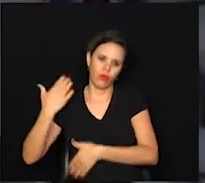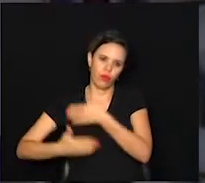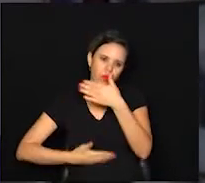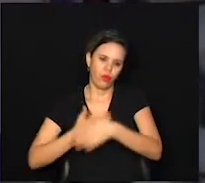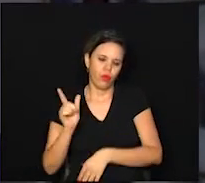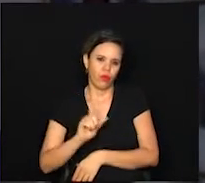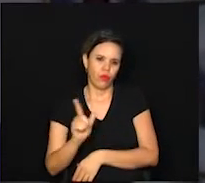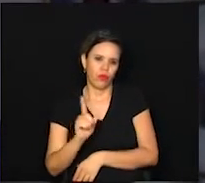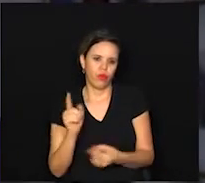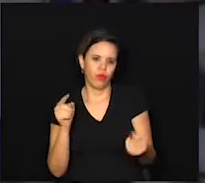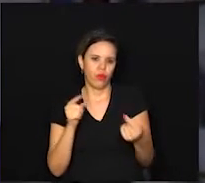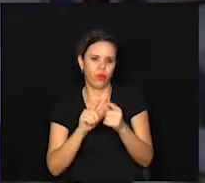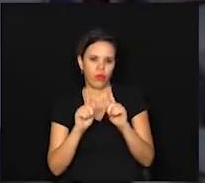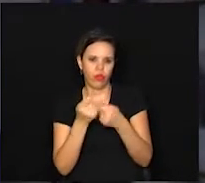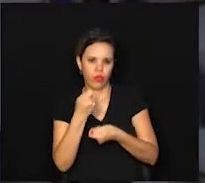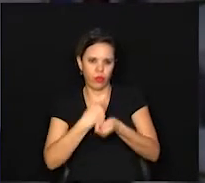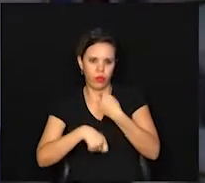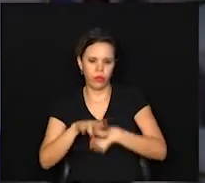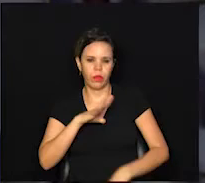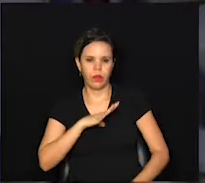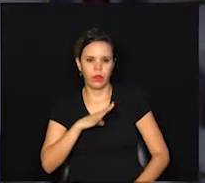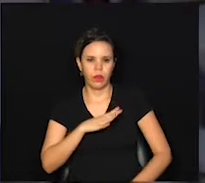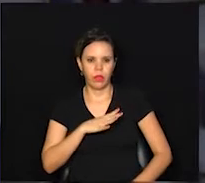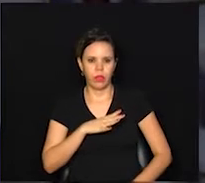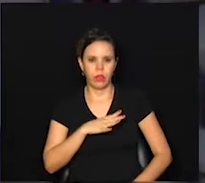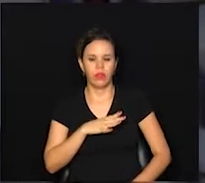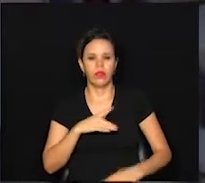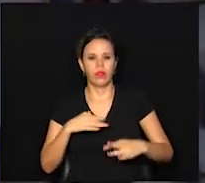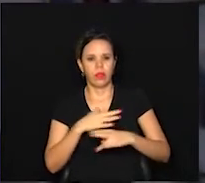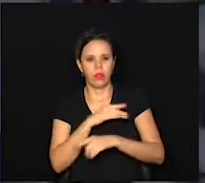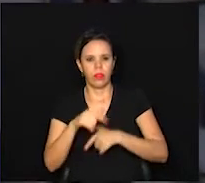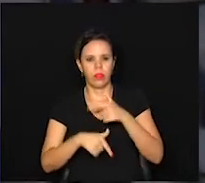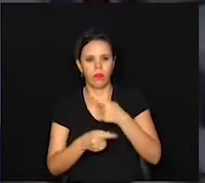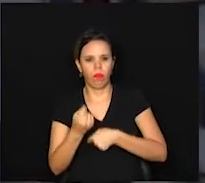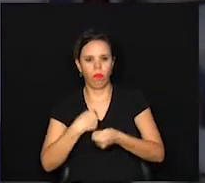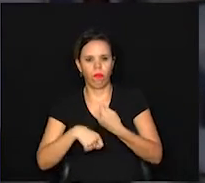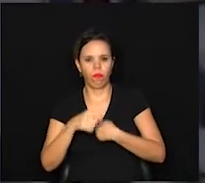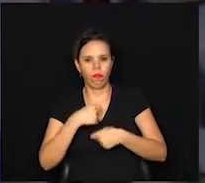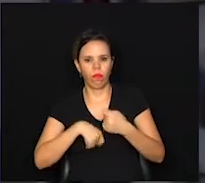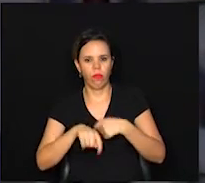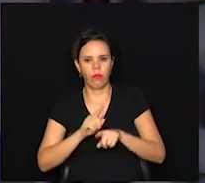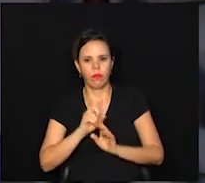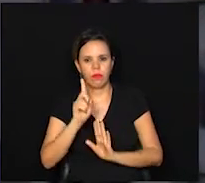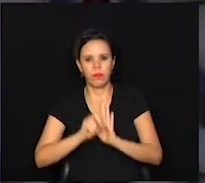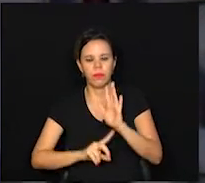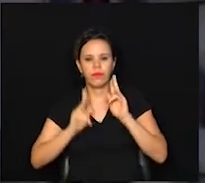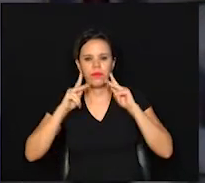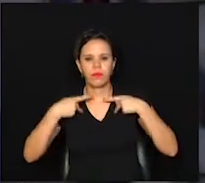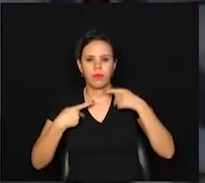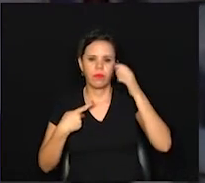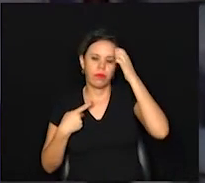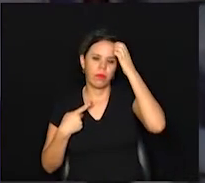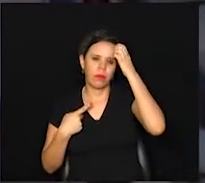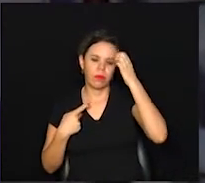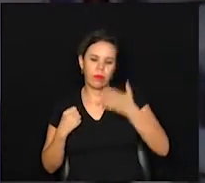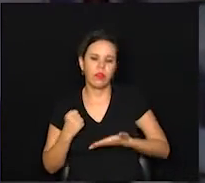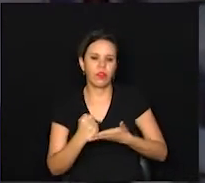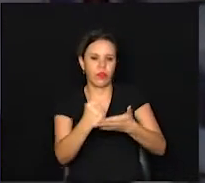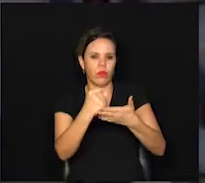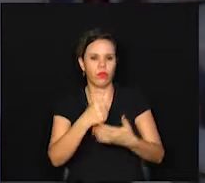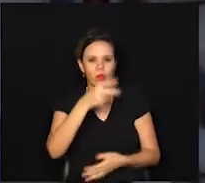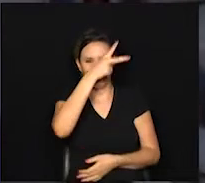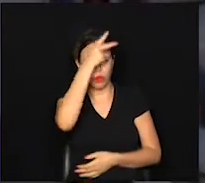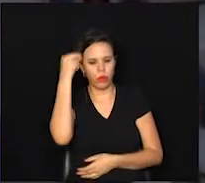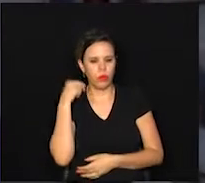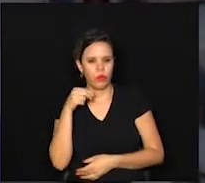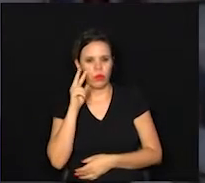lógica da gestão de uma cidade como circulação de mercadorias. Os direitos humanos ajudam o prefeito